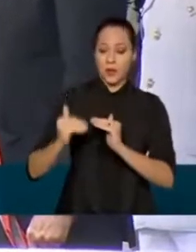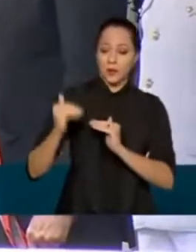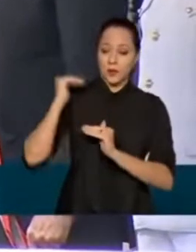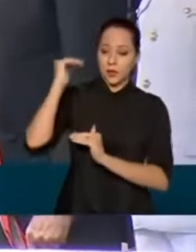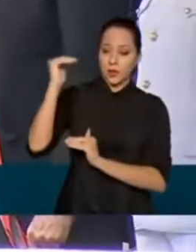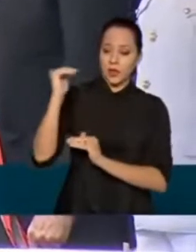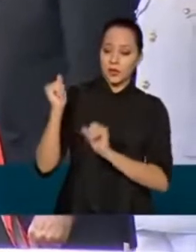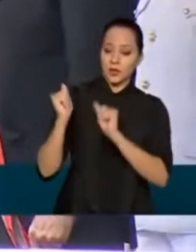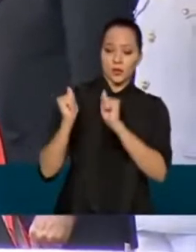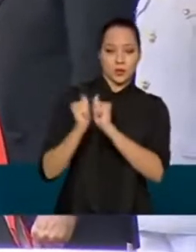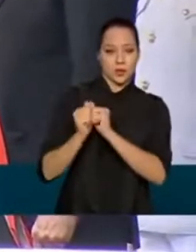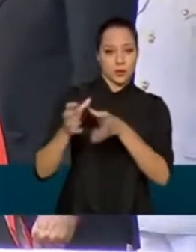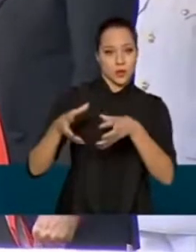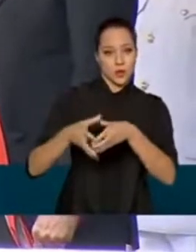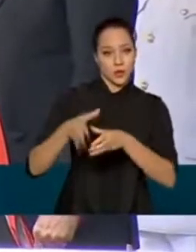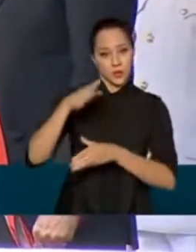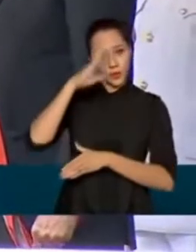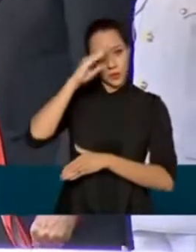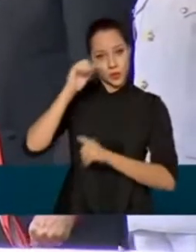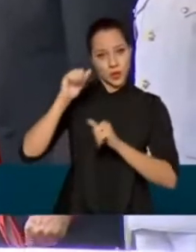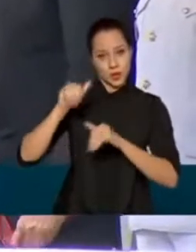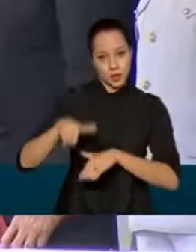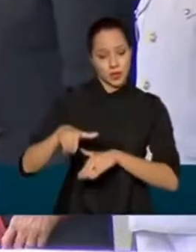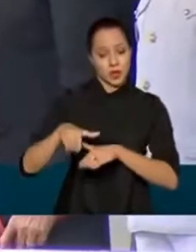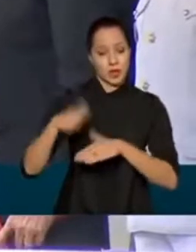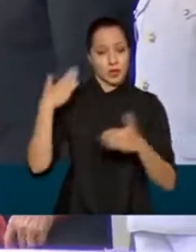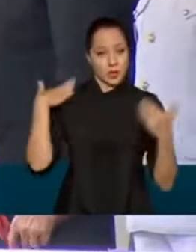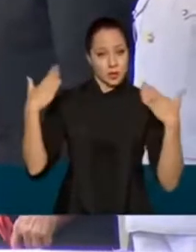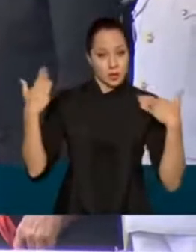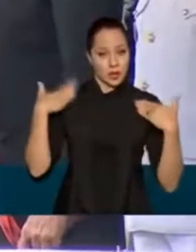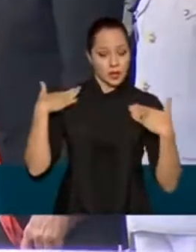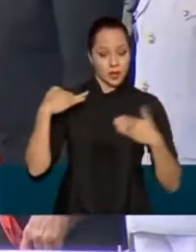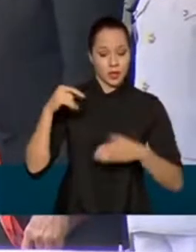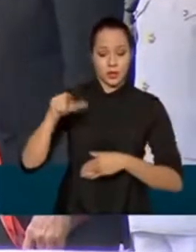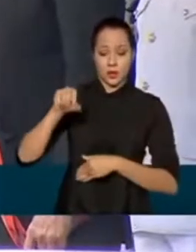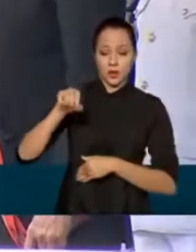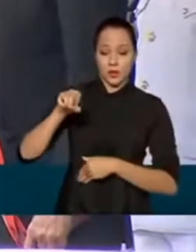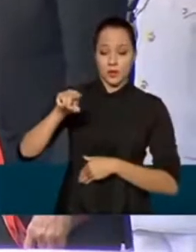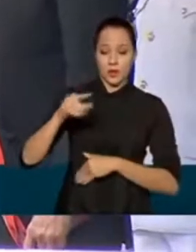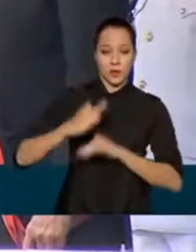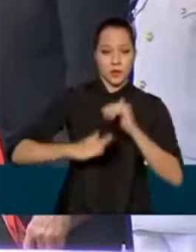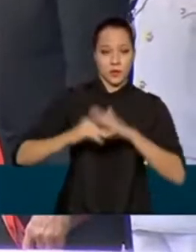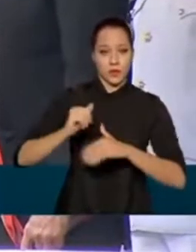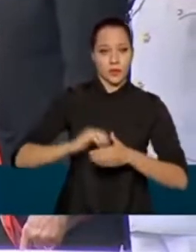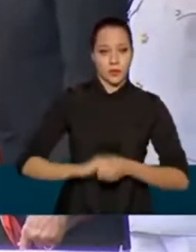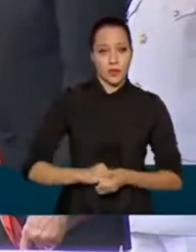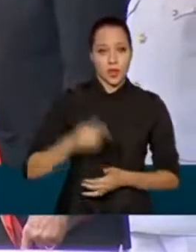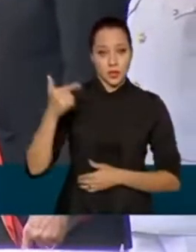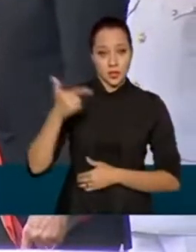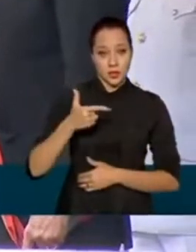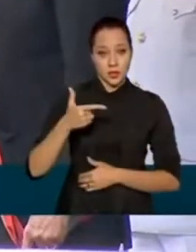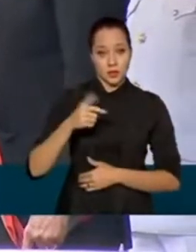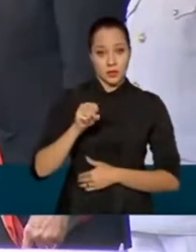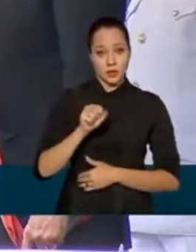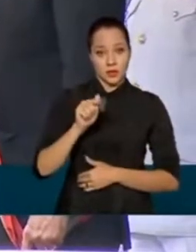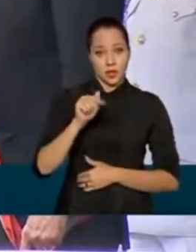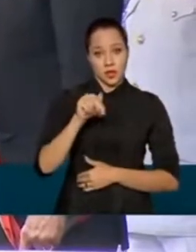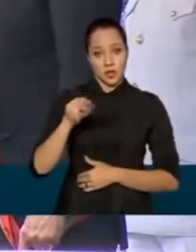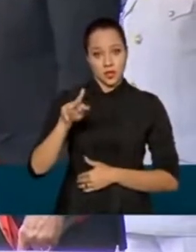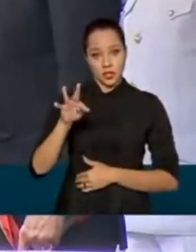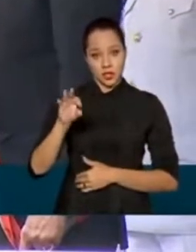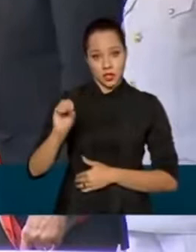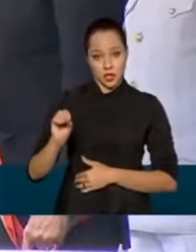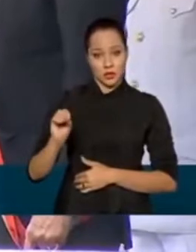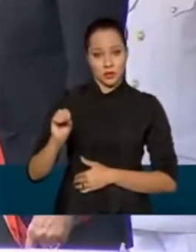em organizações militares da Marinha e o distinguiu no cargo. O segundo sargento fuzileiro